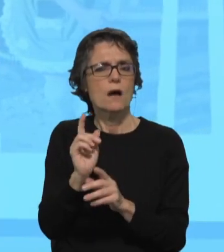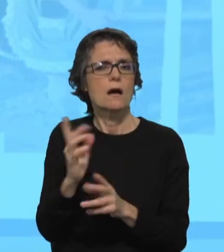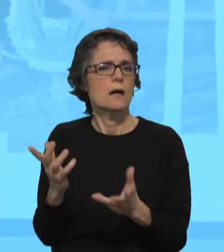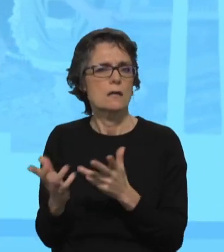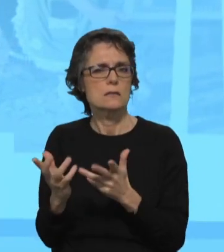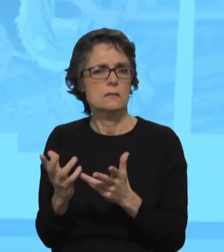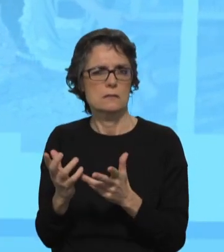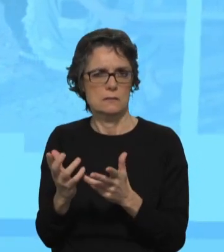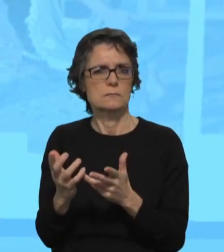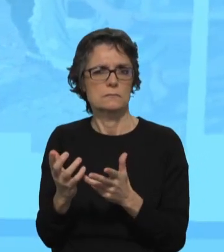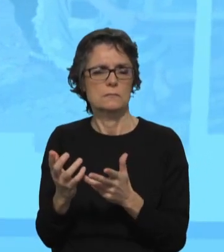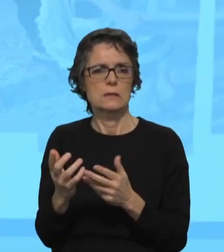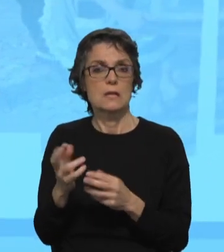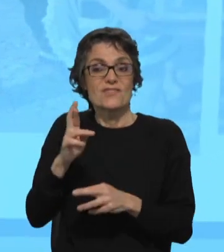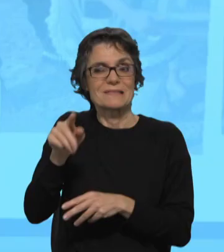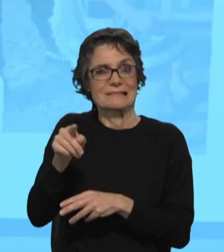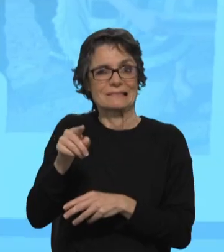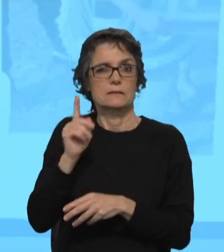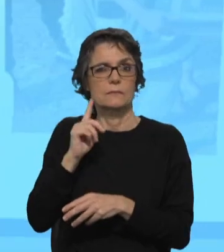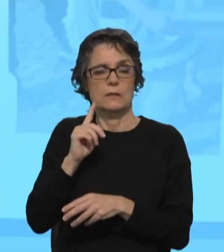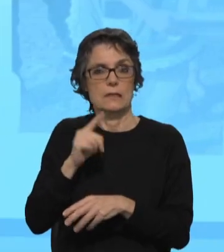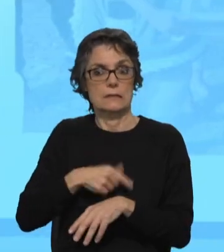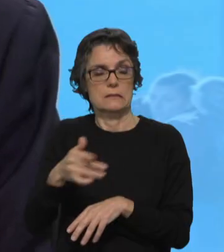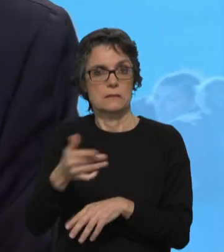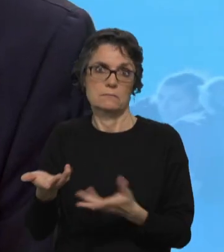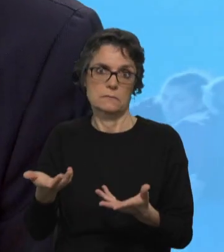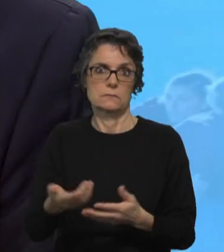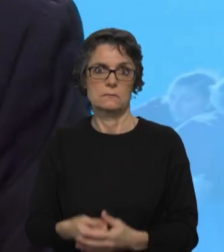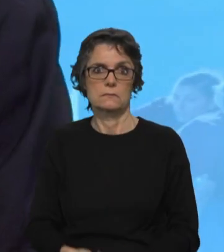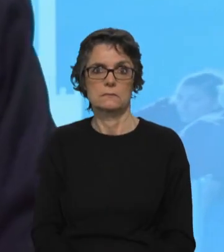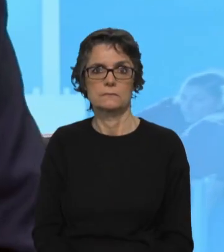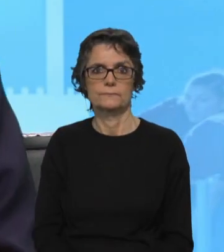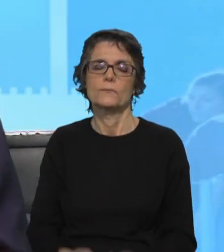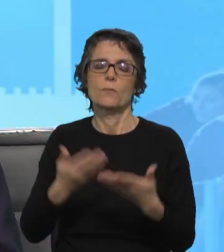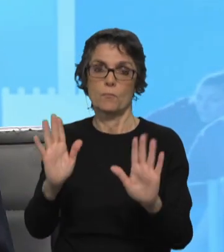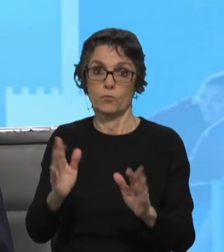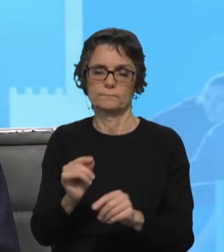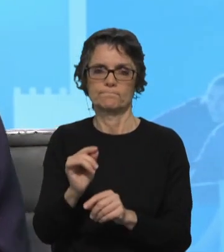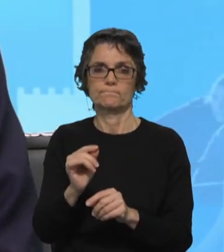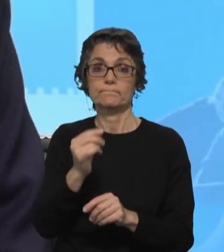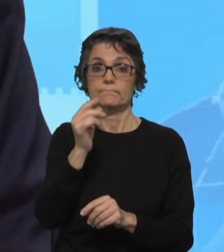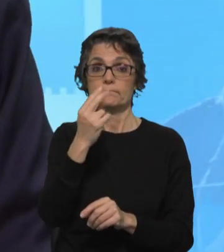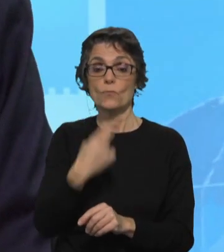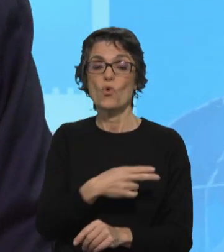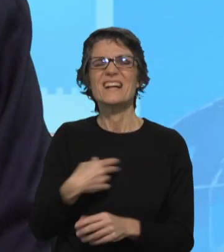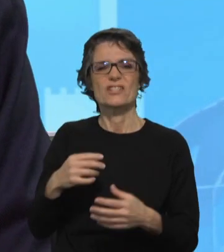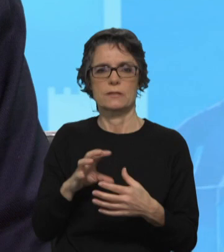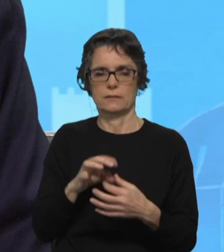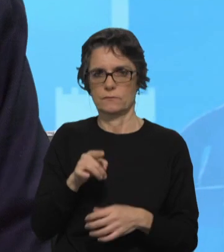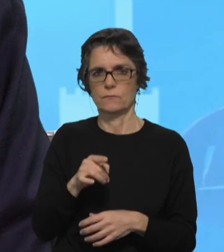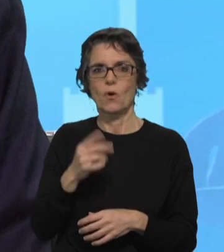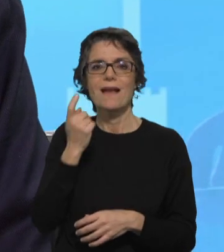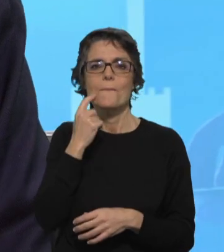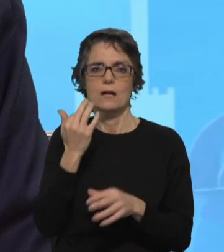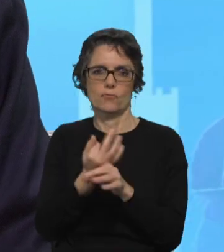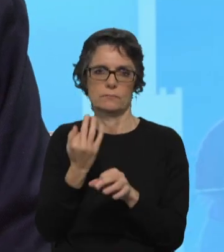ser significativa para este tempo que atravessamos. Bom, vamos lá ver. O cristianismo e a celebração da Páscoa é profundamente realista. Começar